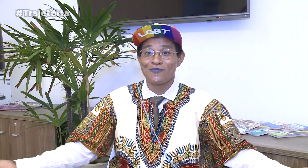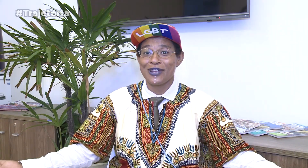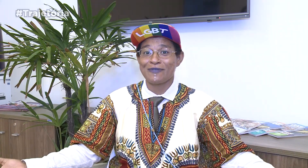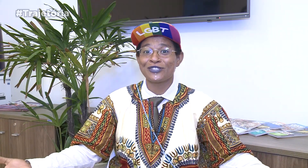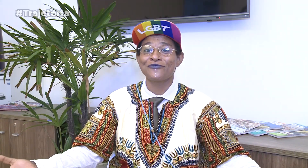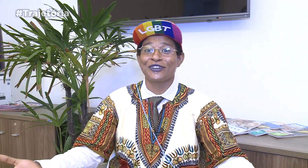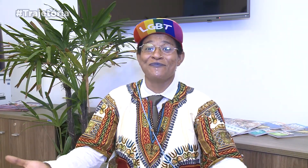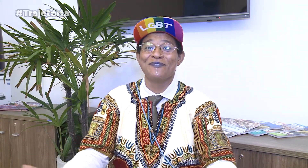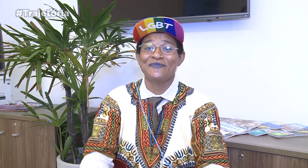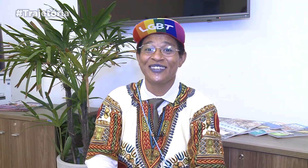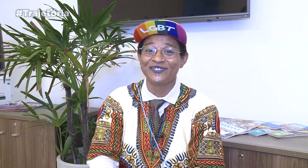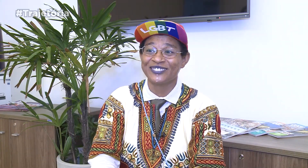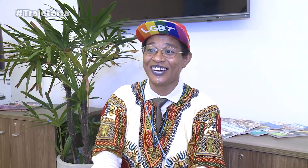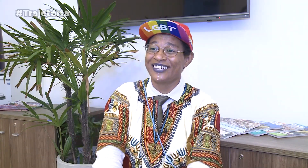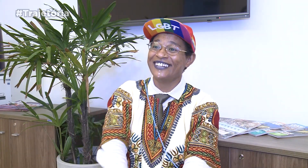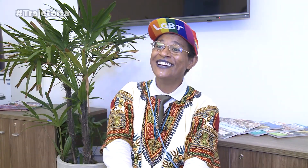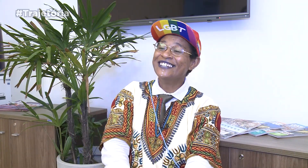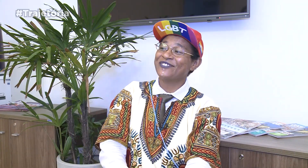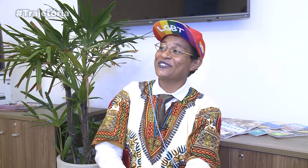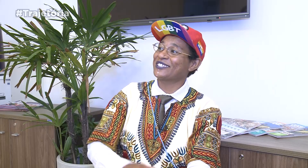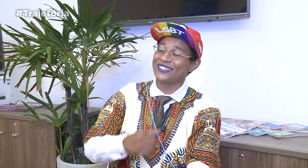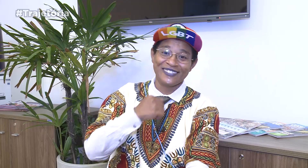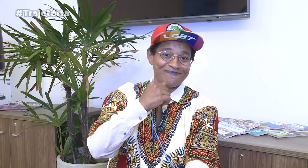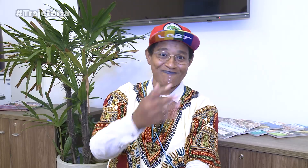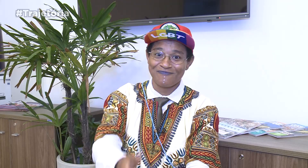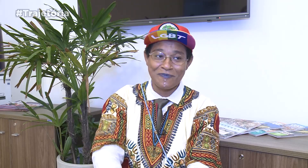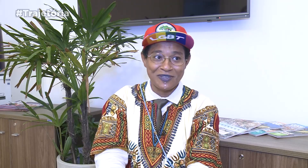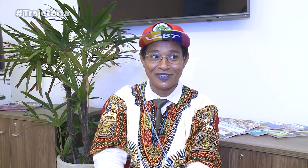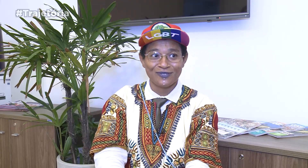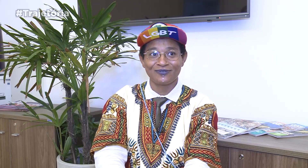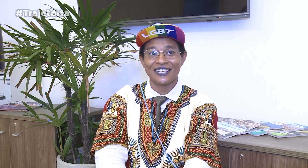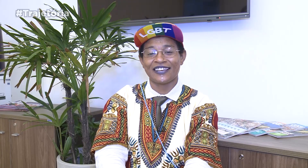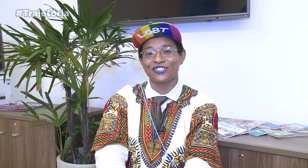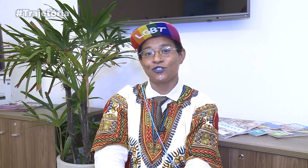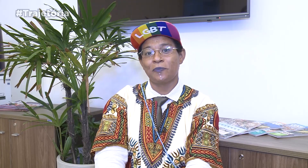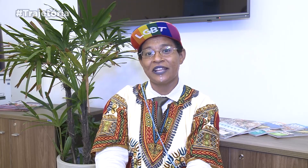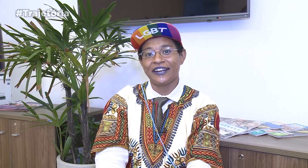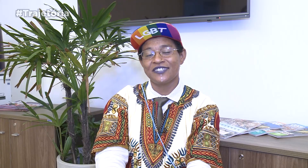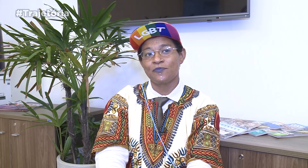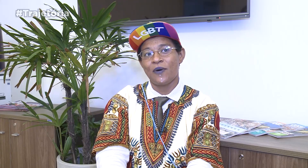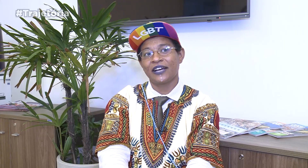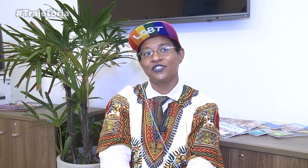contas eu sou uma mulher macho e fêmea mesmo, né, tipo assim, pra mim não tem essa